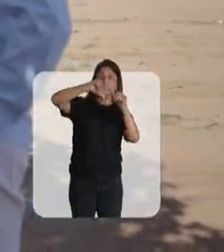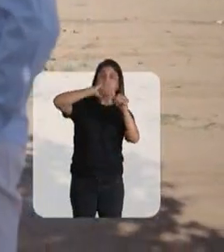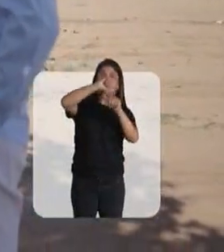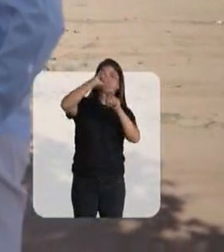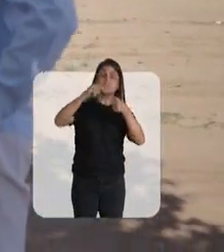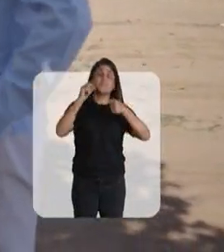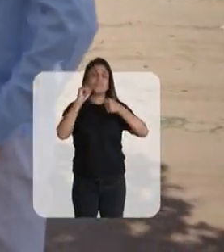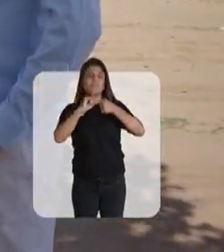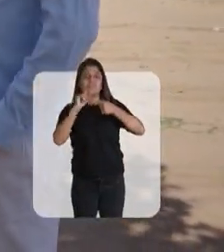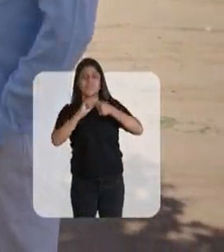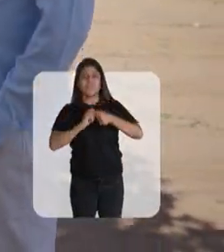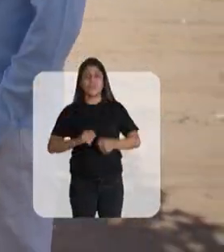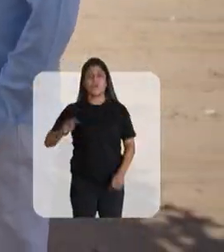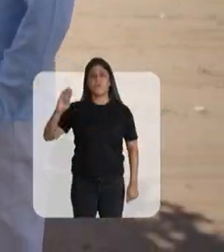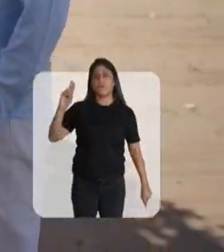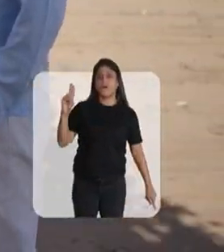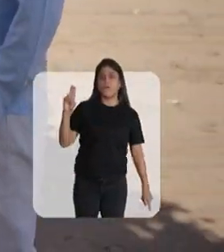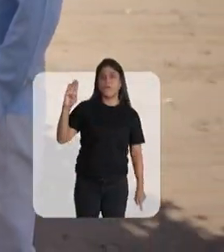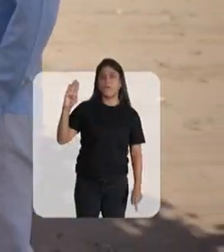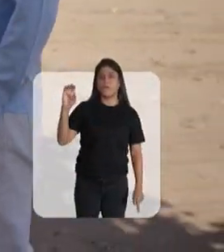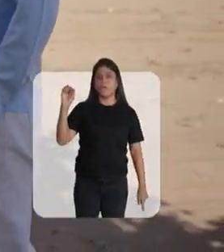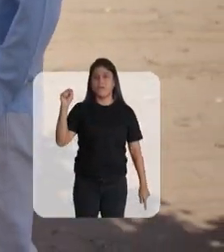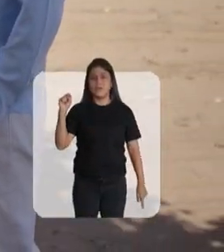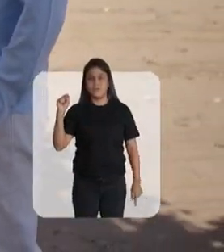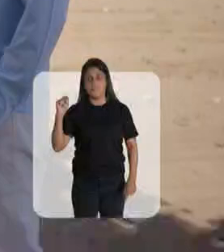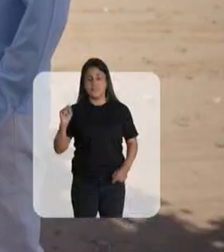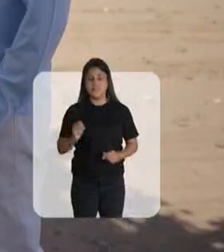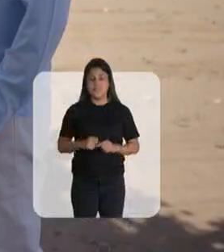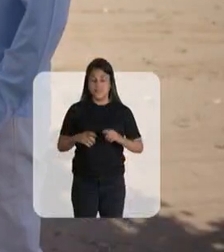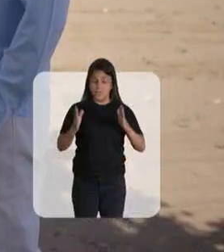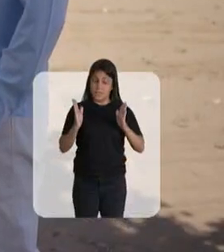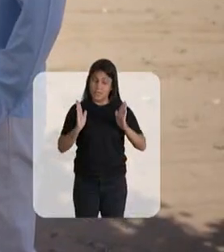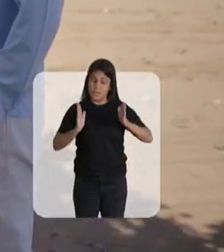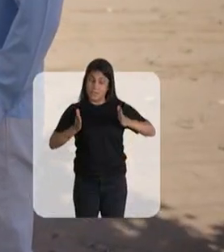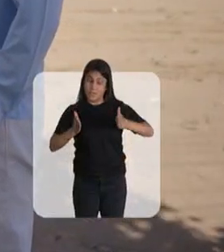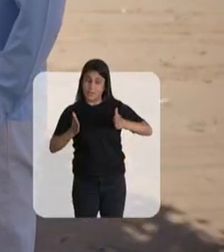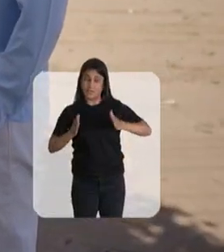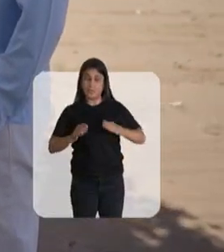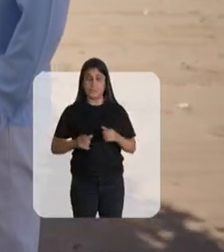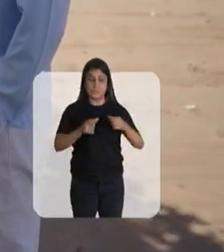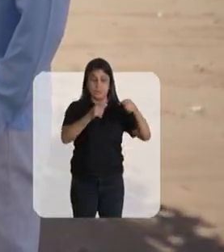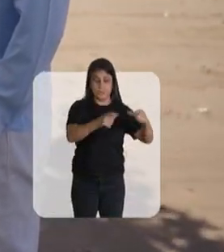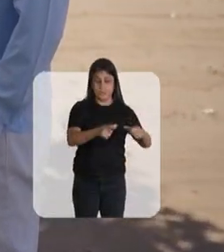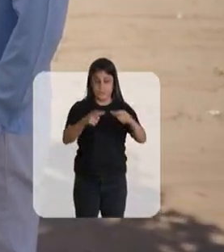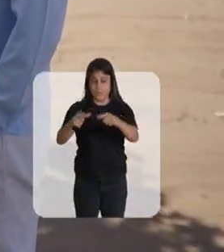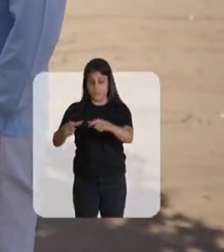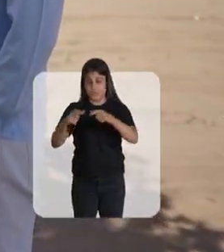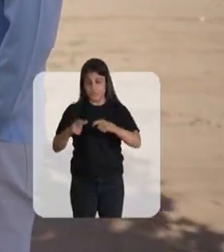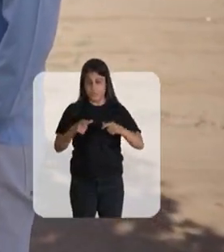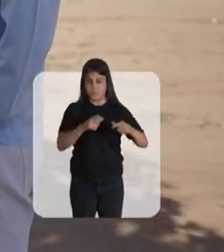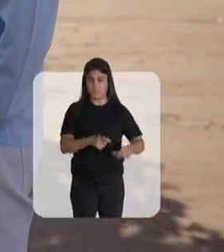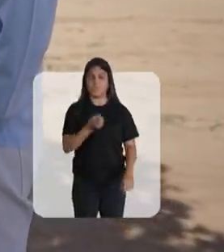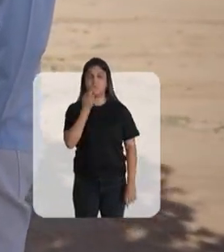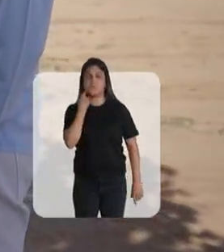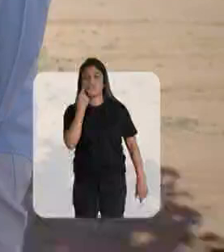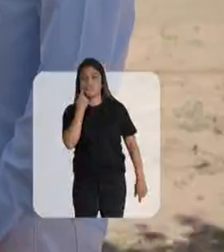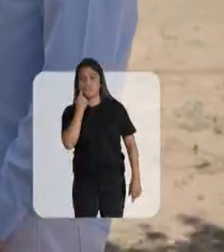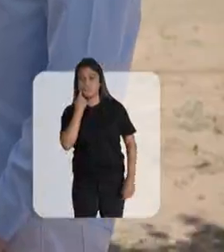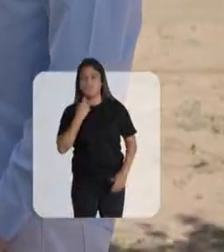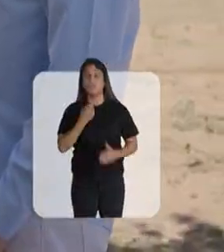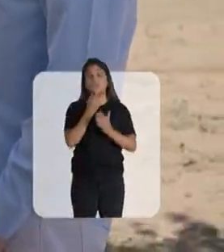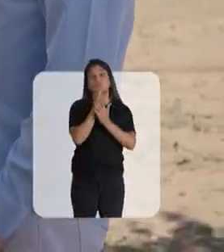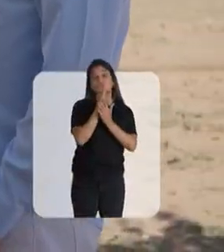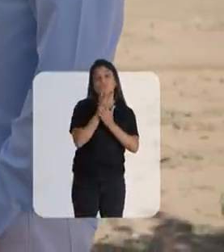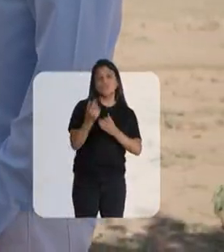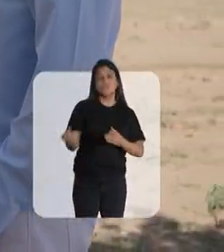aqui vai ser construído uma nova UBS é uma nova UBS aqui no Concórdia que vai beneficiar o muaram Concordia enfim toda a zona leste